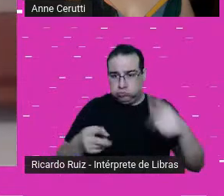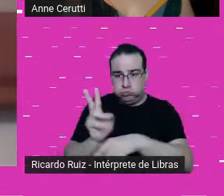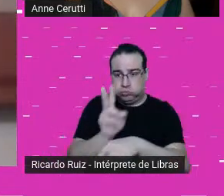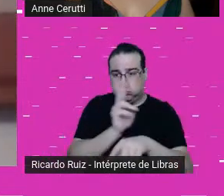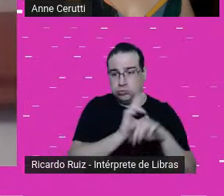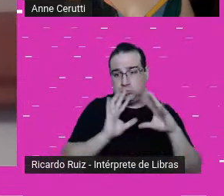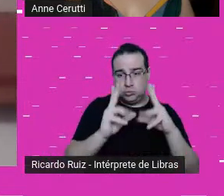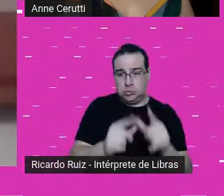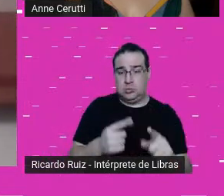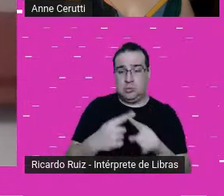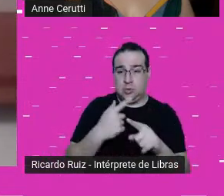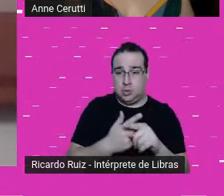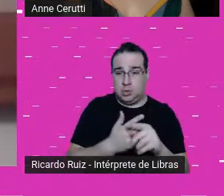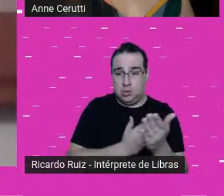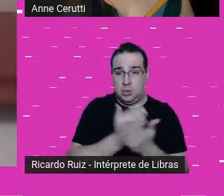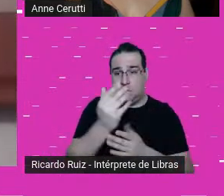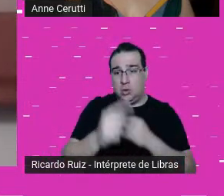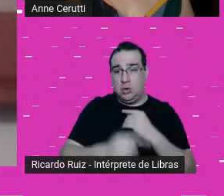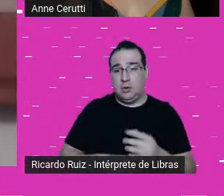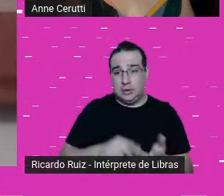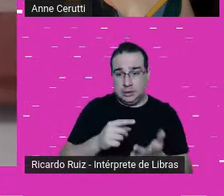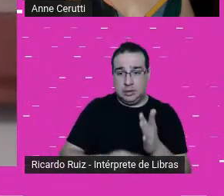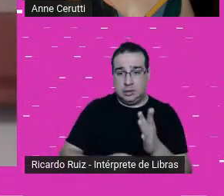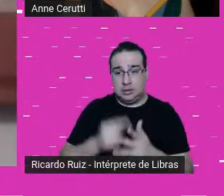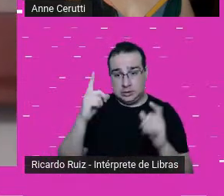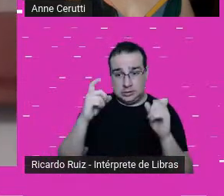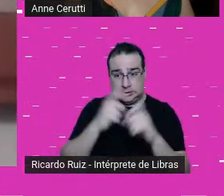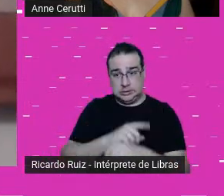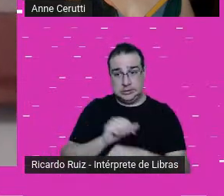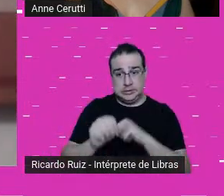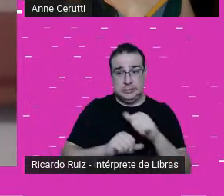elenco, que na primeira versão era muito grande. Né?